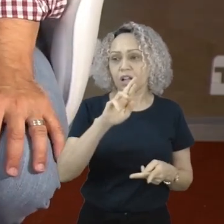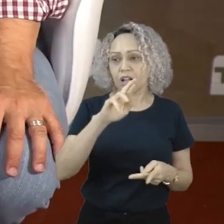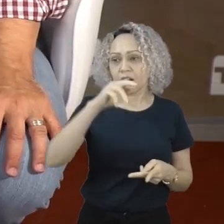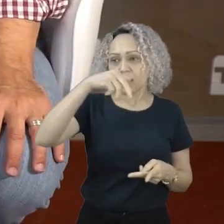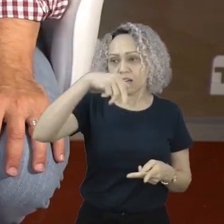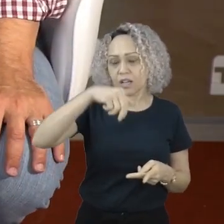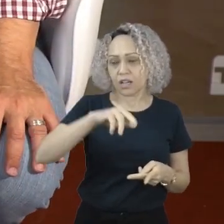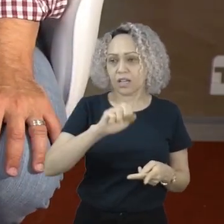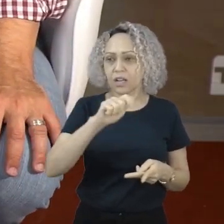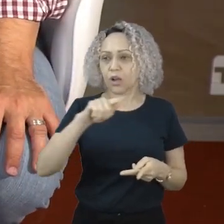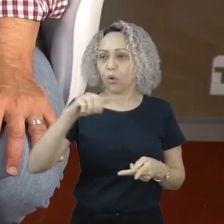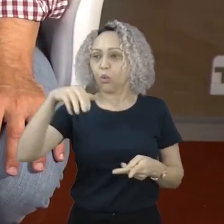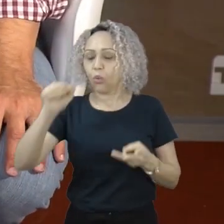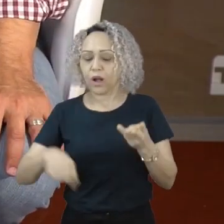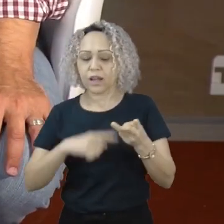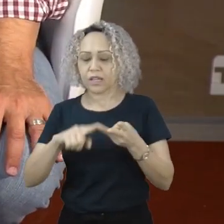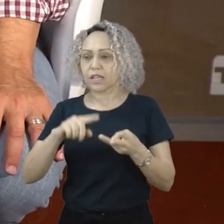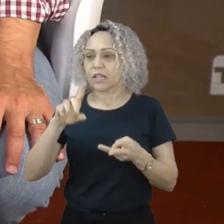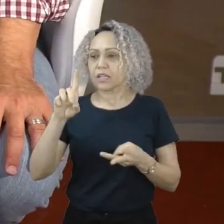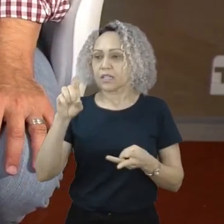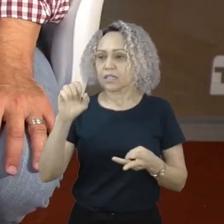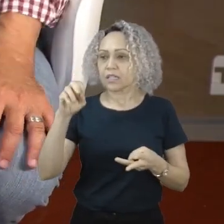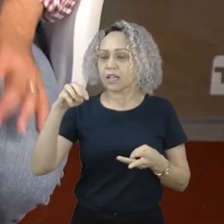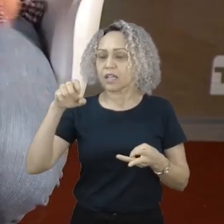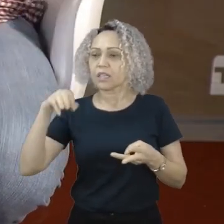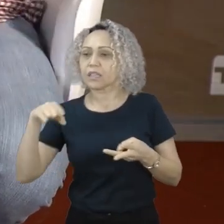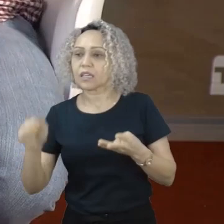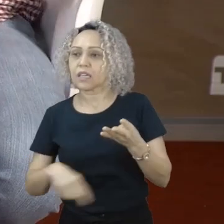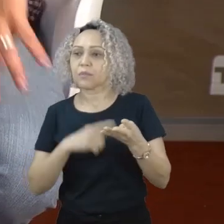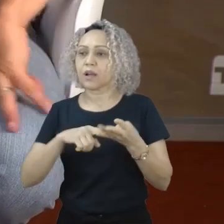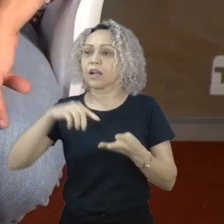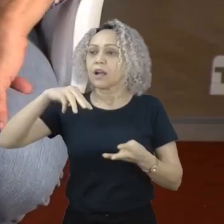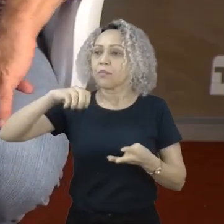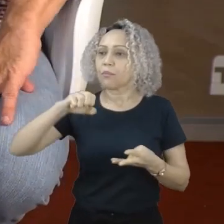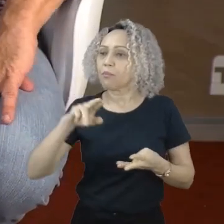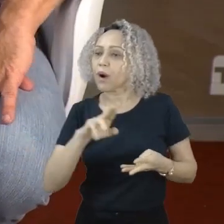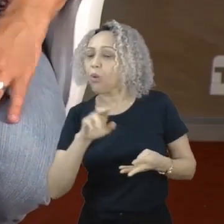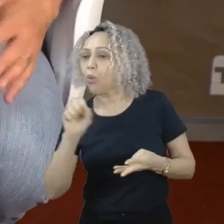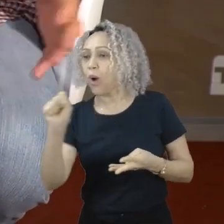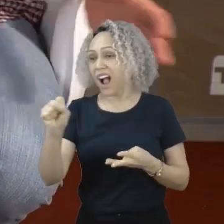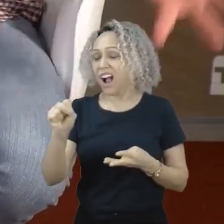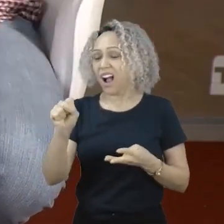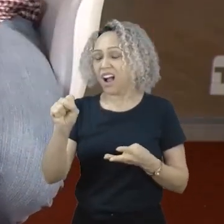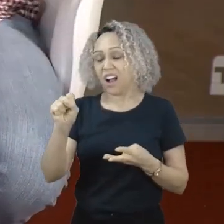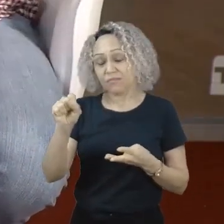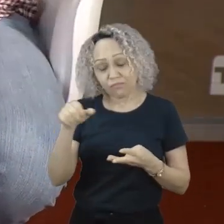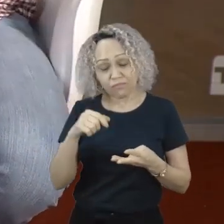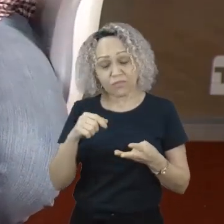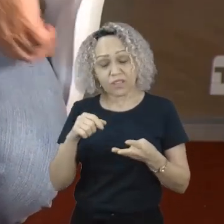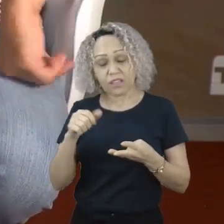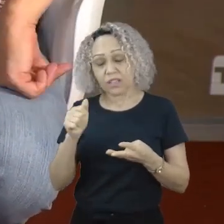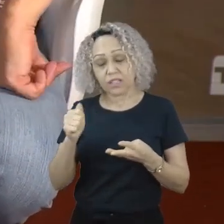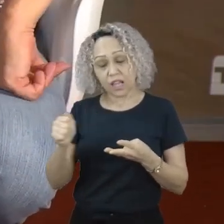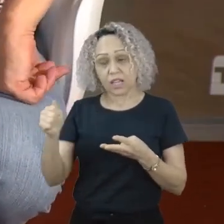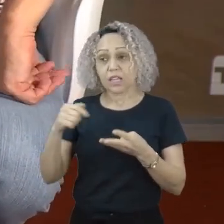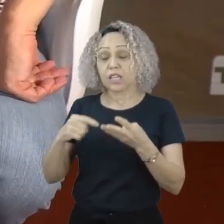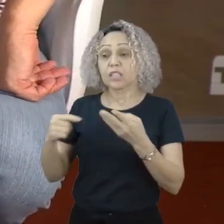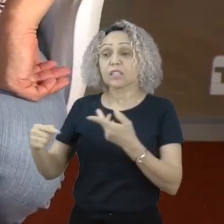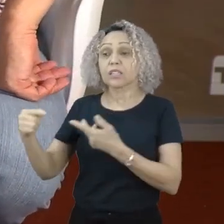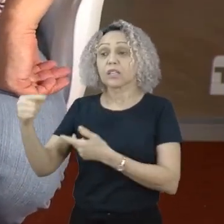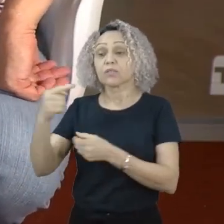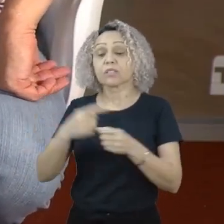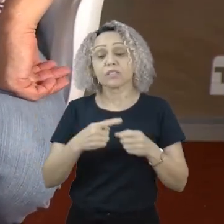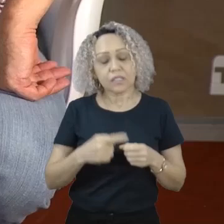Matão, mostrar bem o modo petista de governar. Então acho que nós vamos ter uma grande vitória política em São Paulo, recuperando o espaço que o PT já